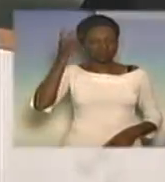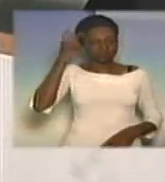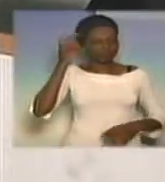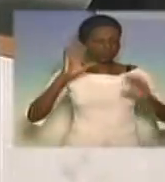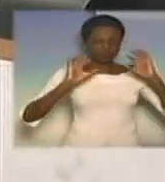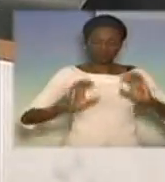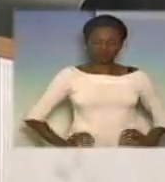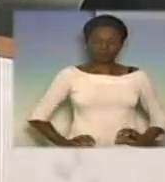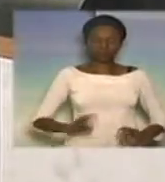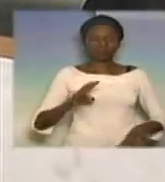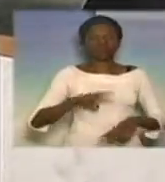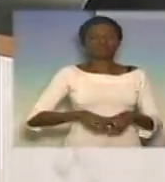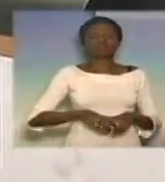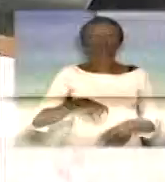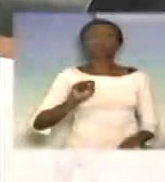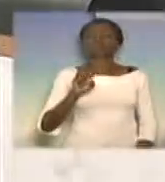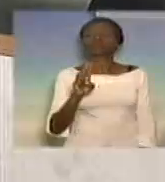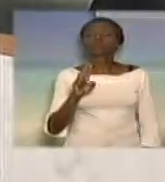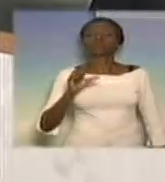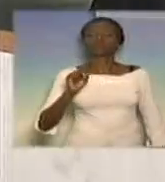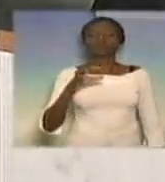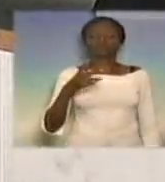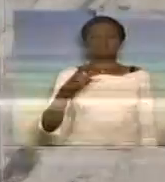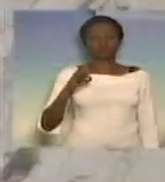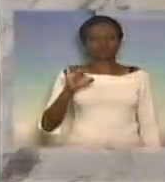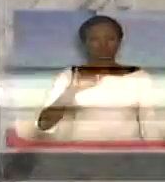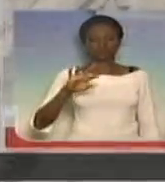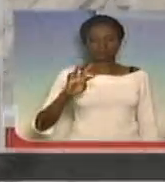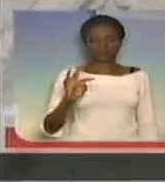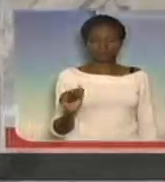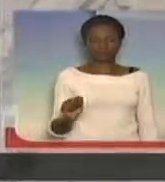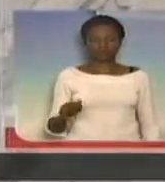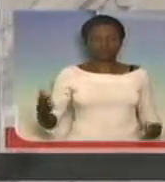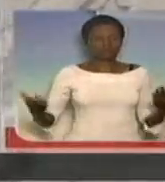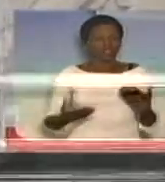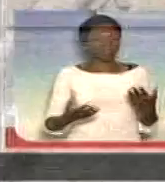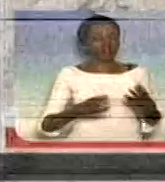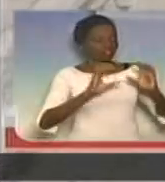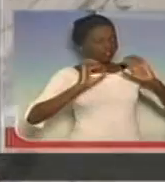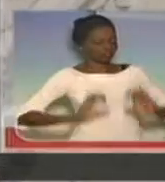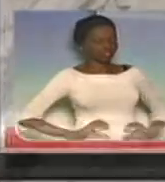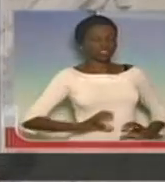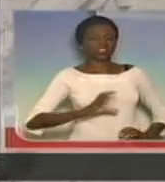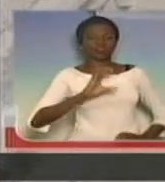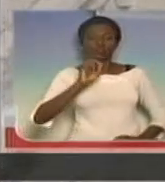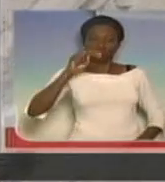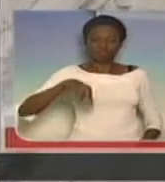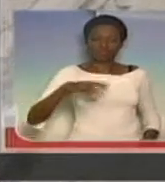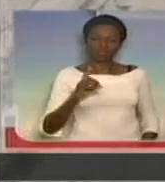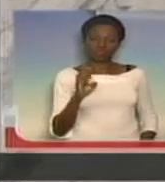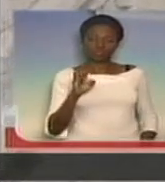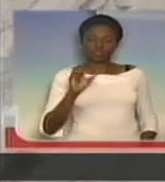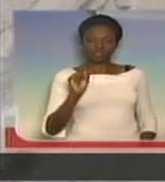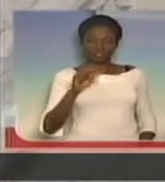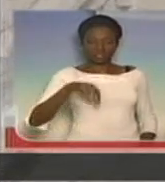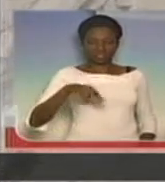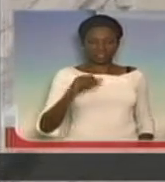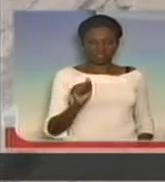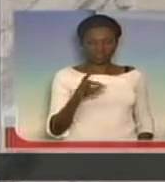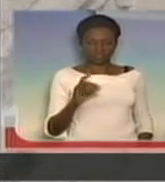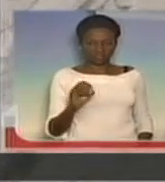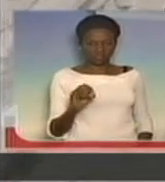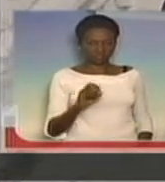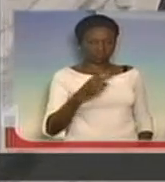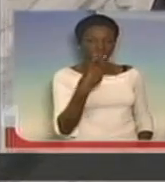por suspeita. Aqui o cidadão está condenado a 33 anos, condenado. Ele está condenado a